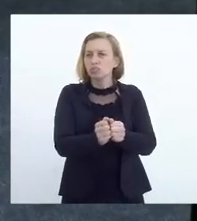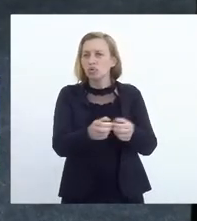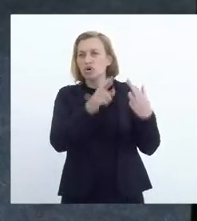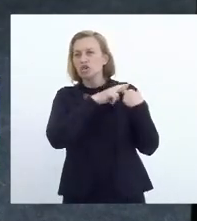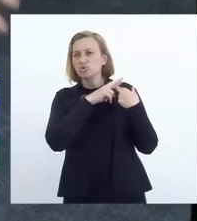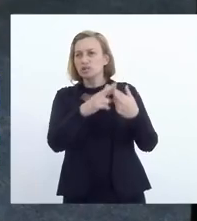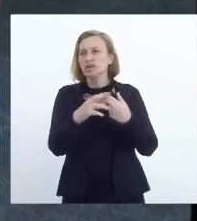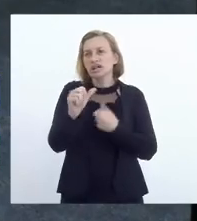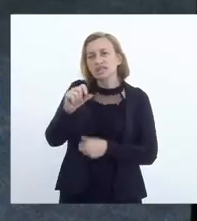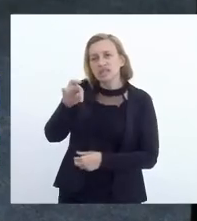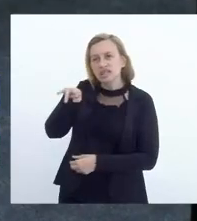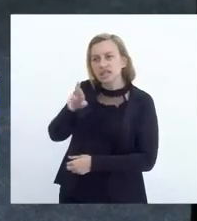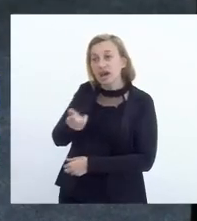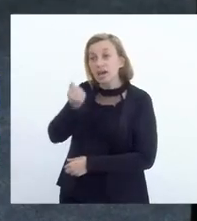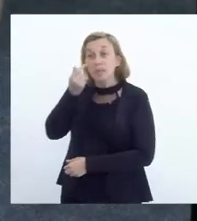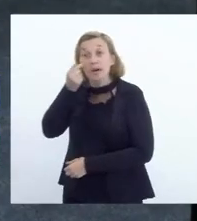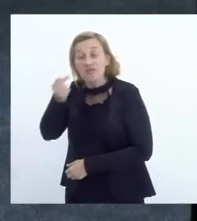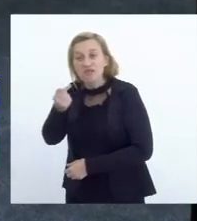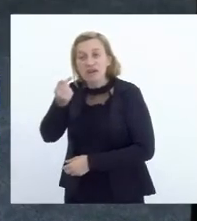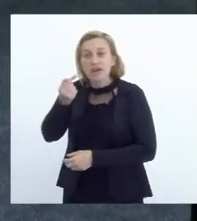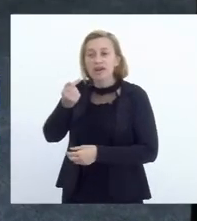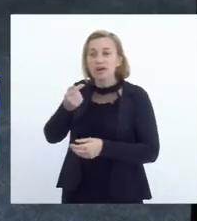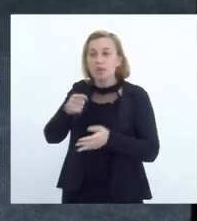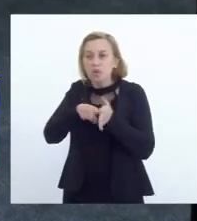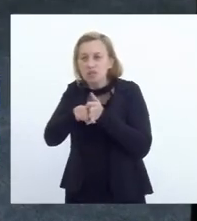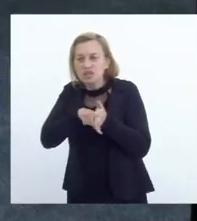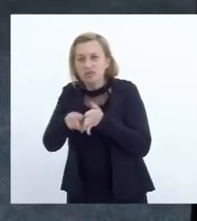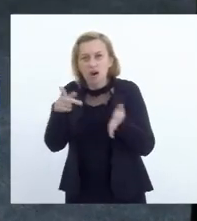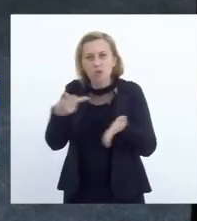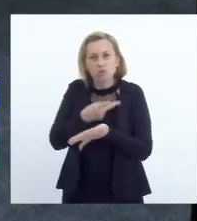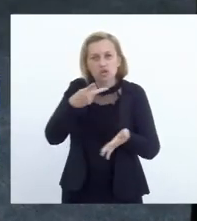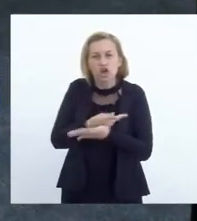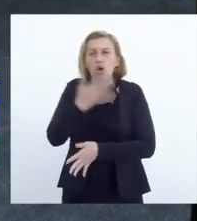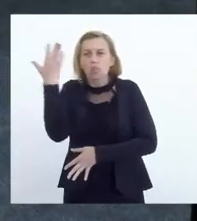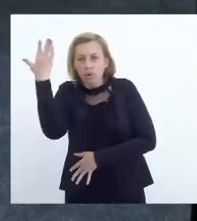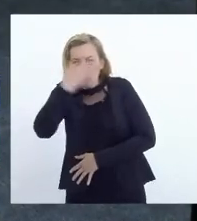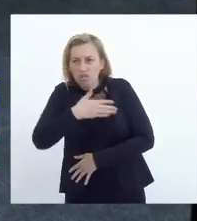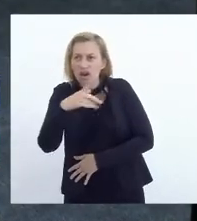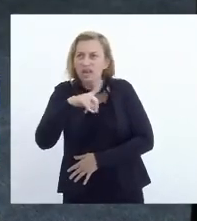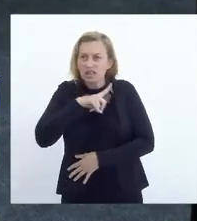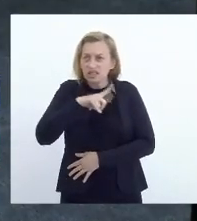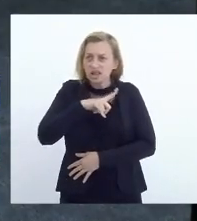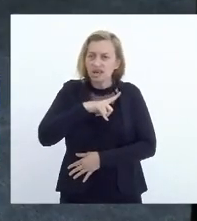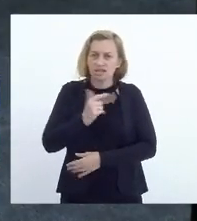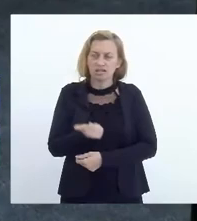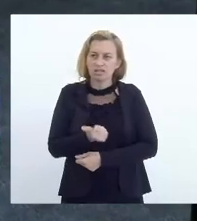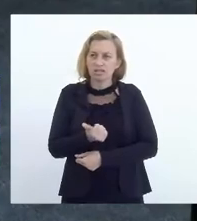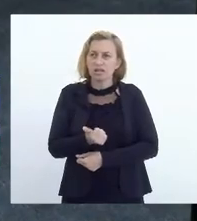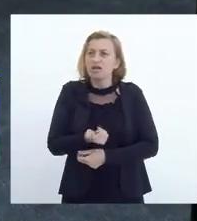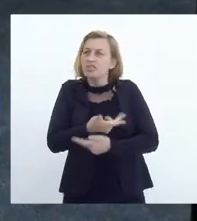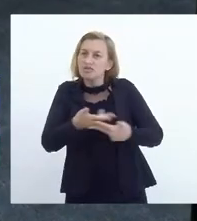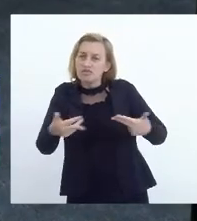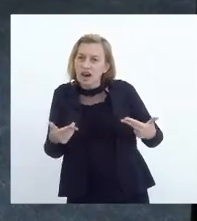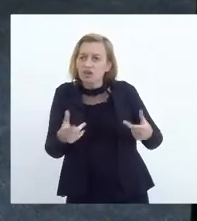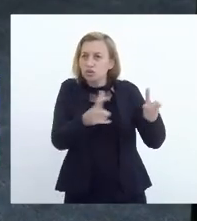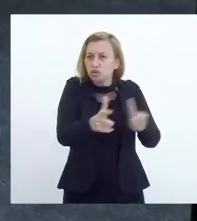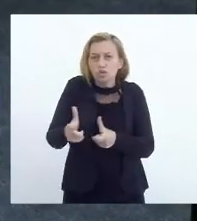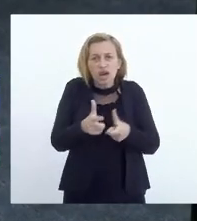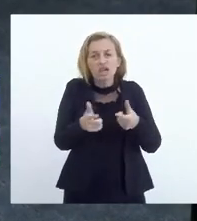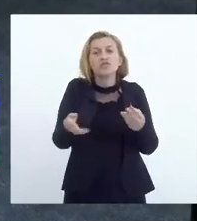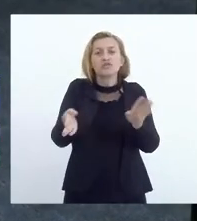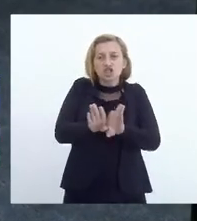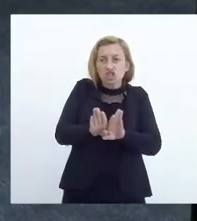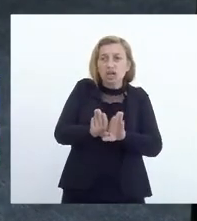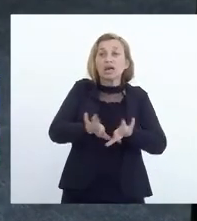para acompanhar e verificar as irregularidades, comprovar que existia e muitos estabelecimentos foram até lacrados. Então,